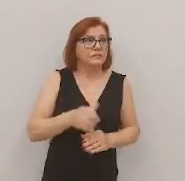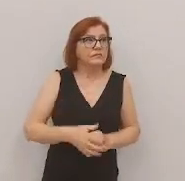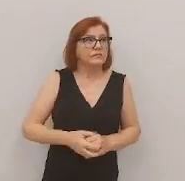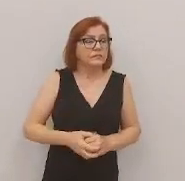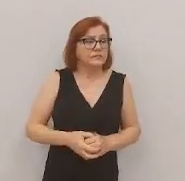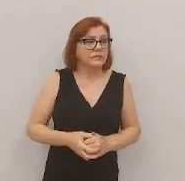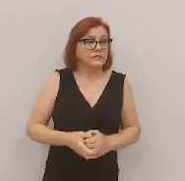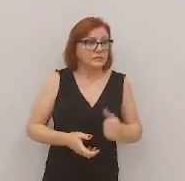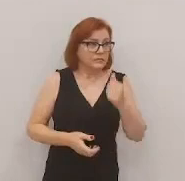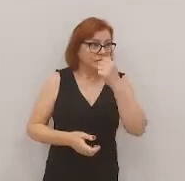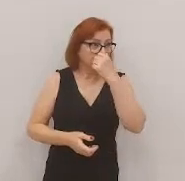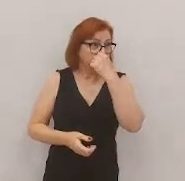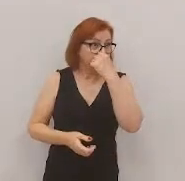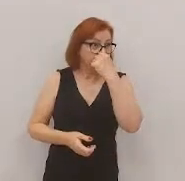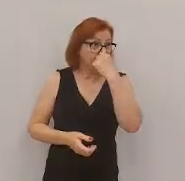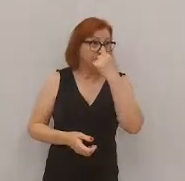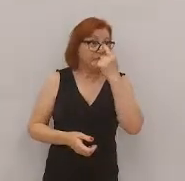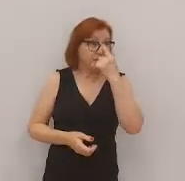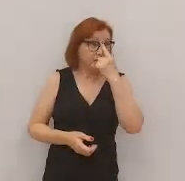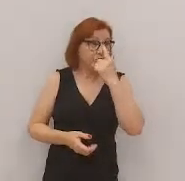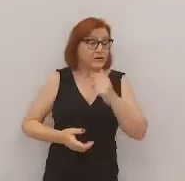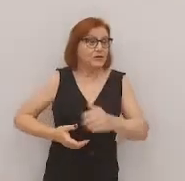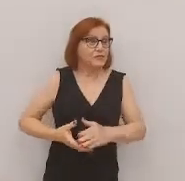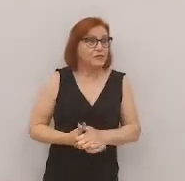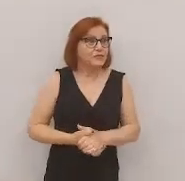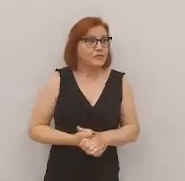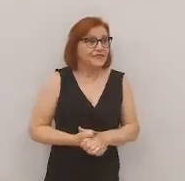E eu vou cantar para os irmãos.